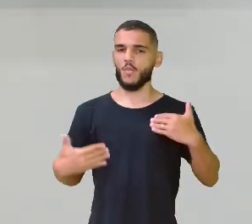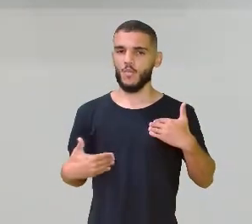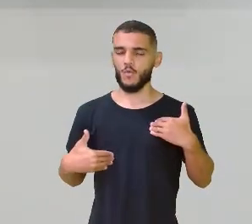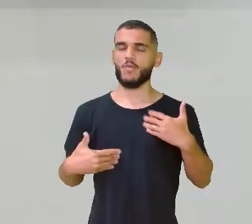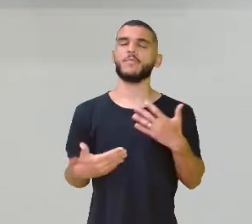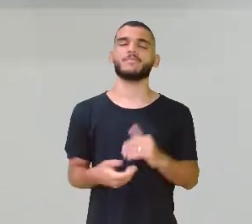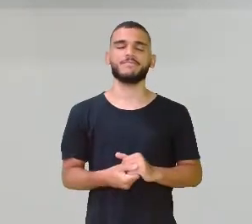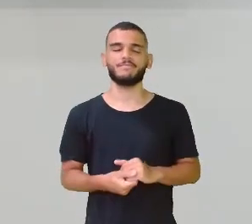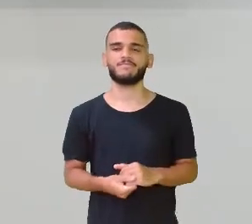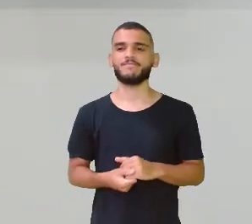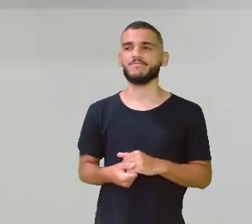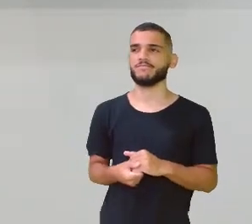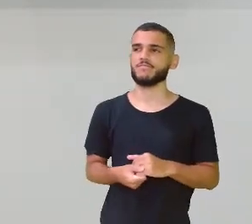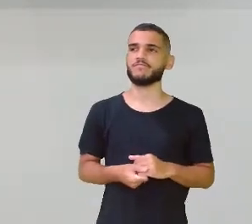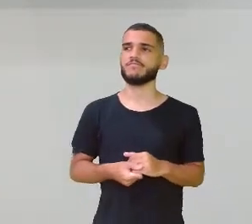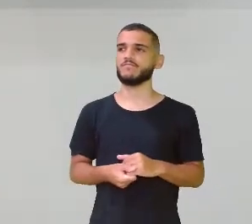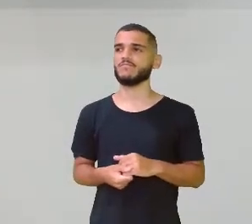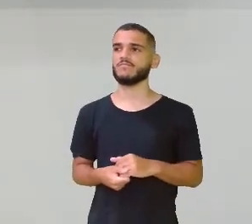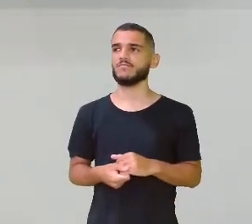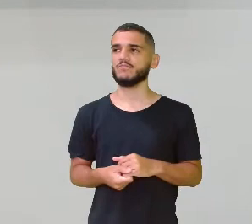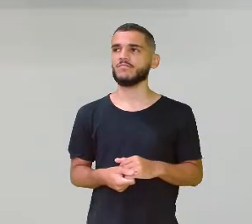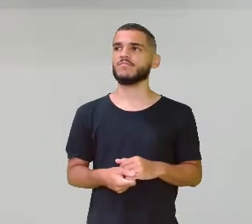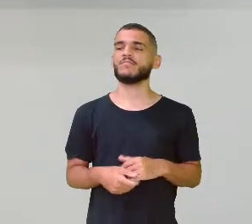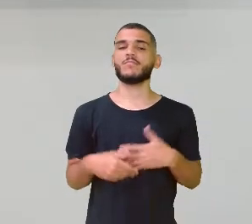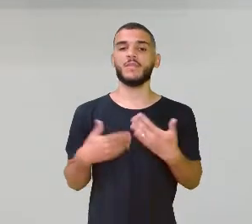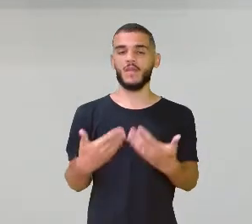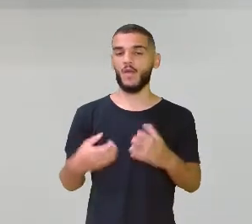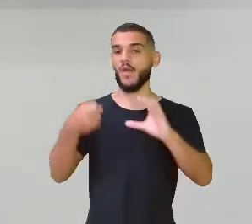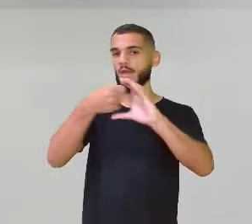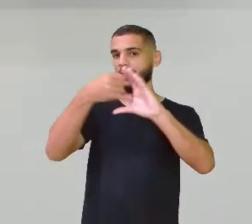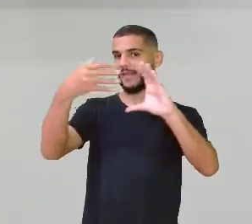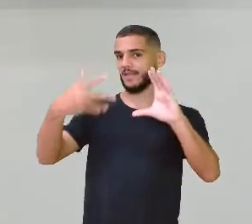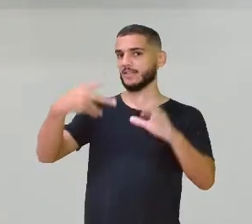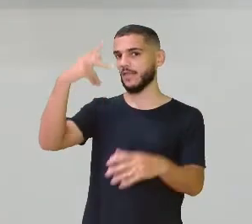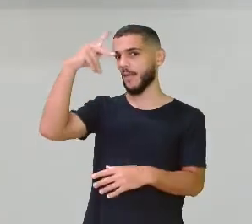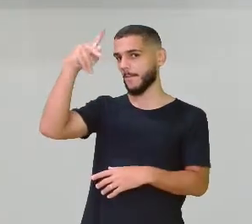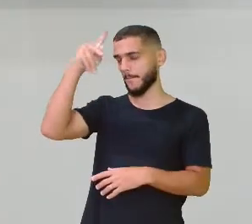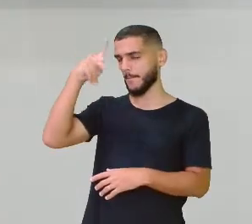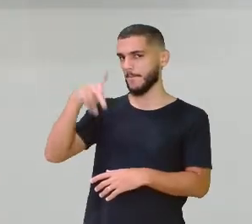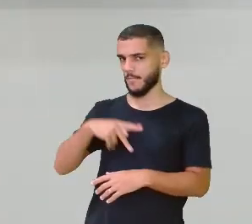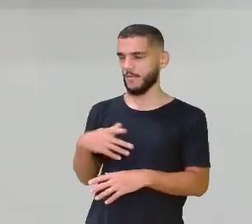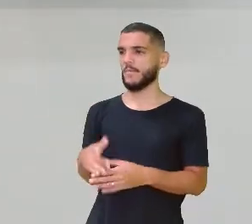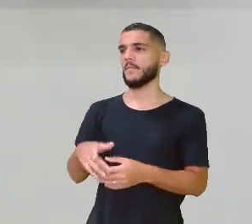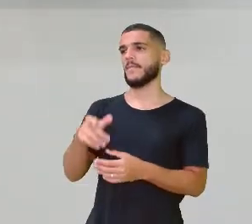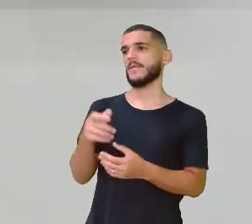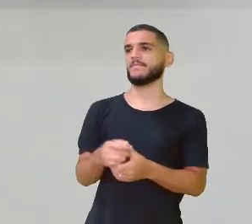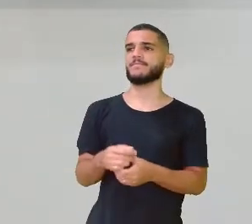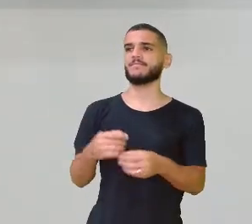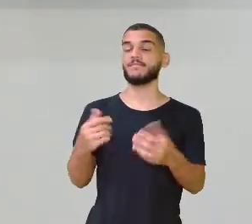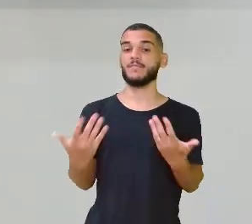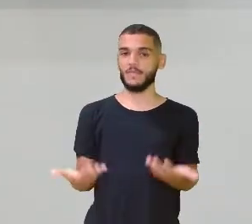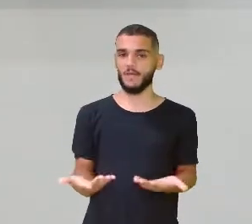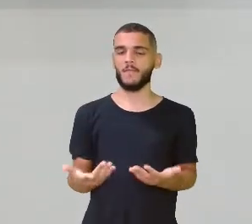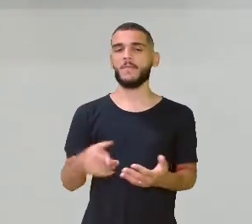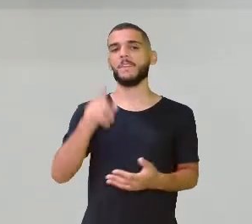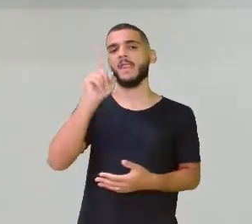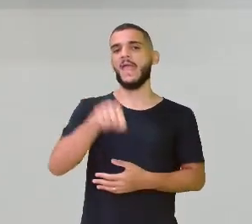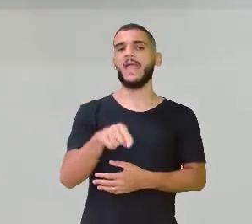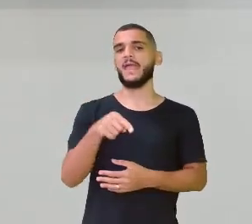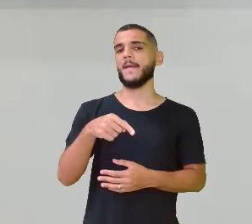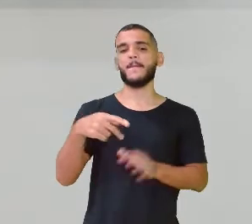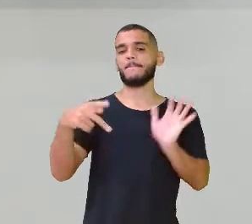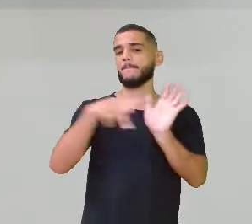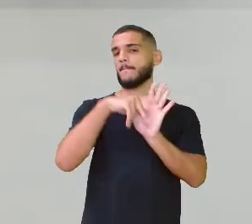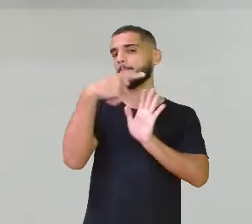essas características. E se eu for falar das características pessoais, eu tenho que lembrar para vocês que é uma coisa da pessoa,